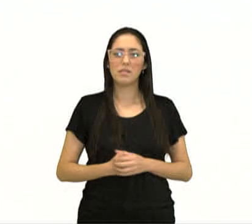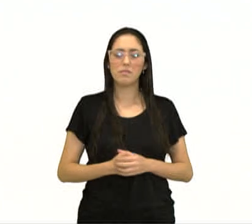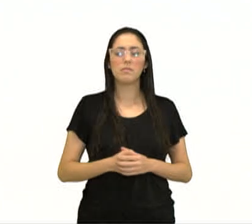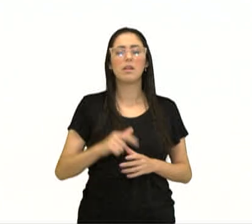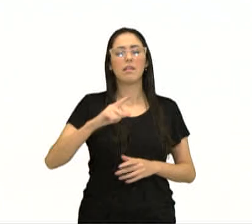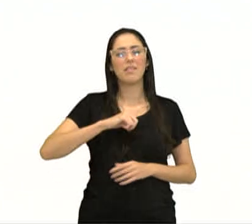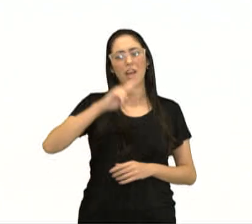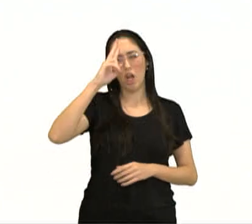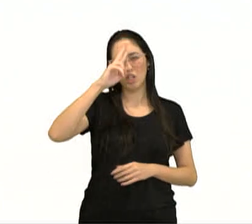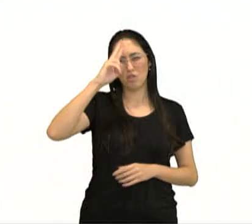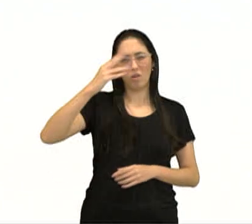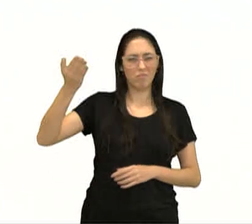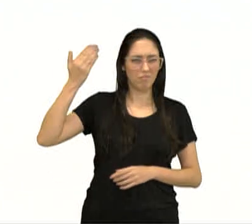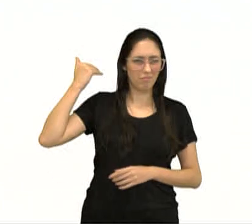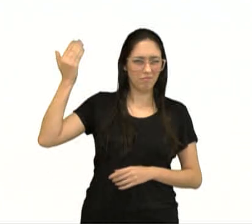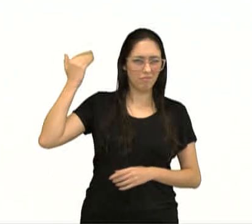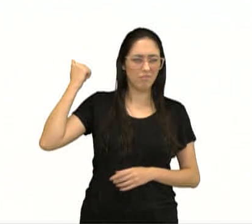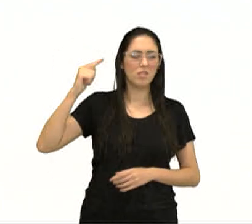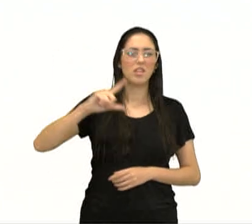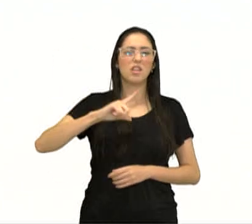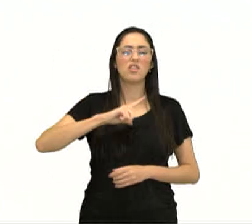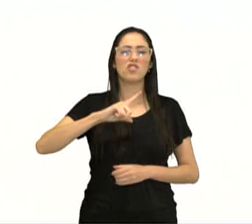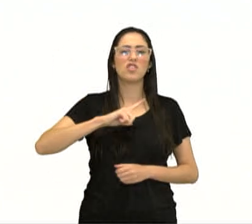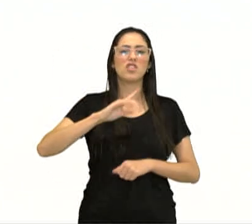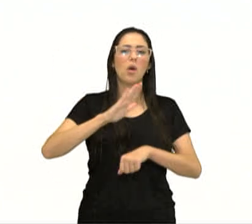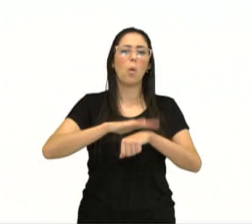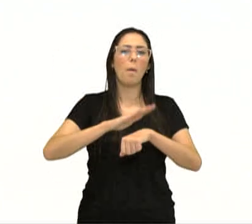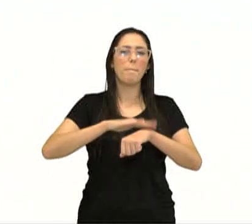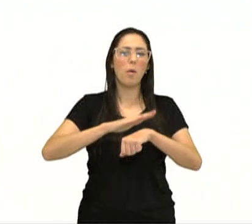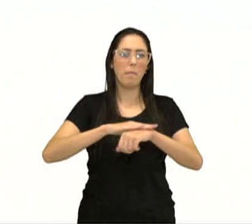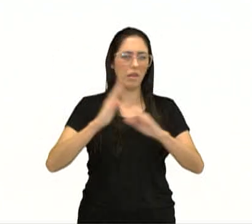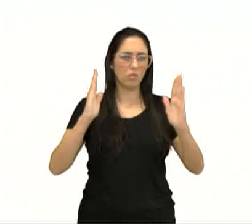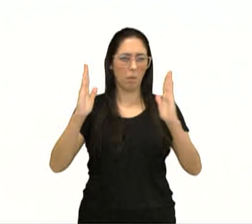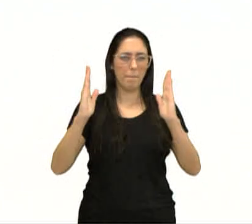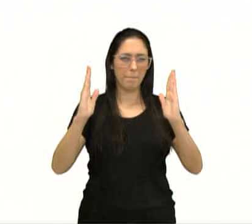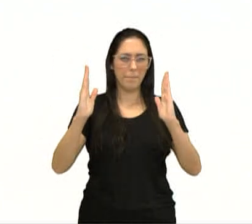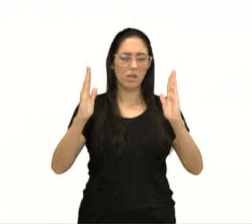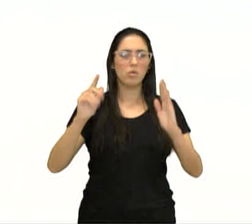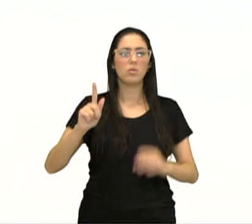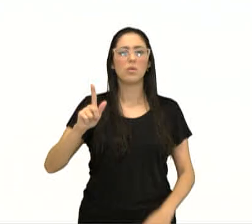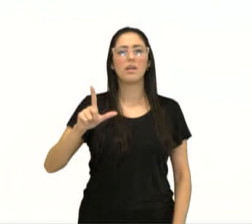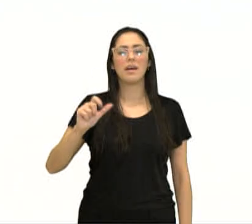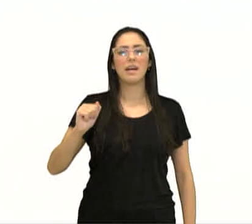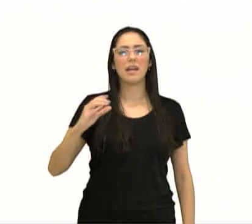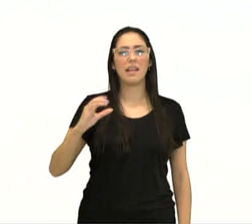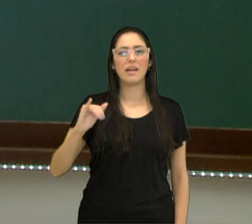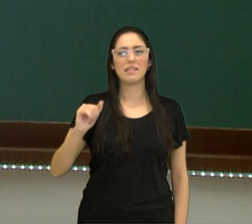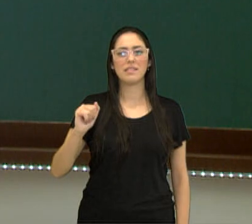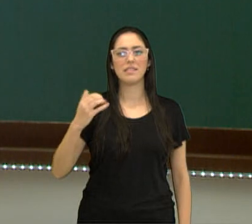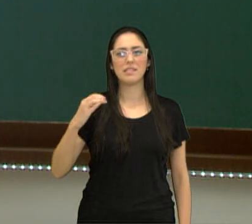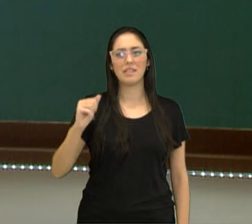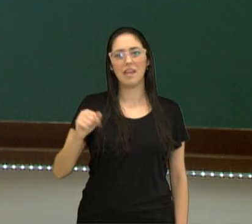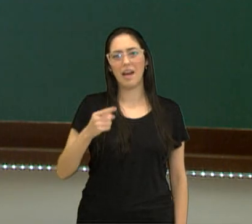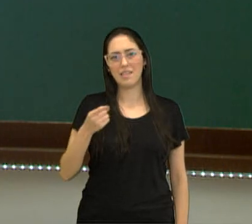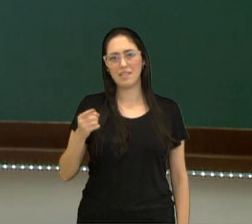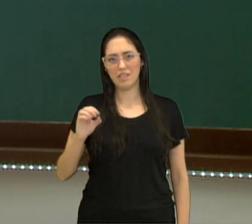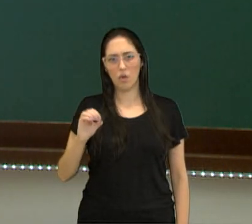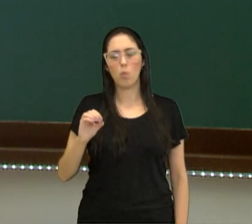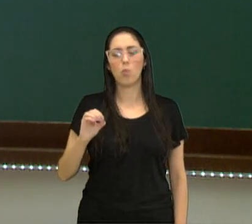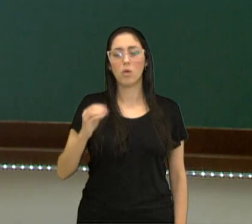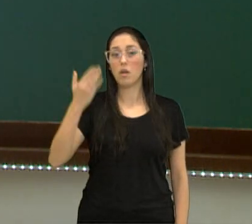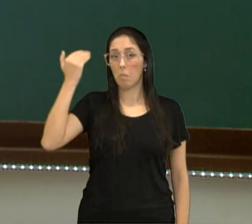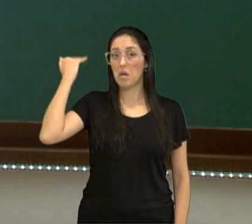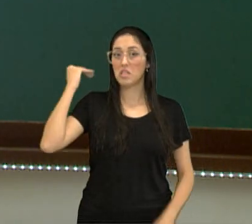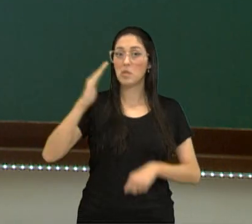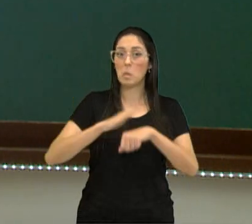história geológica e percebe-se um momento que nosso planeta sofreu processo de glaciação, onde houve um